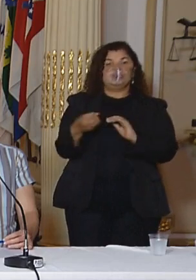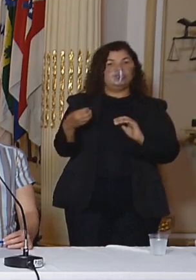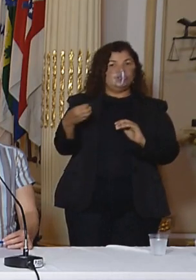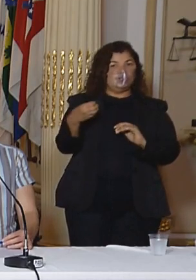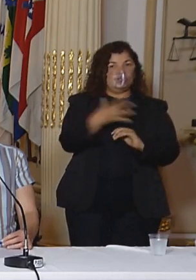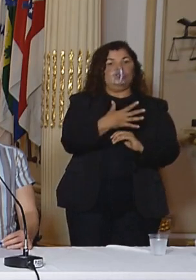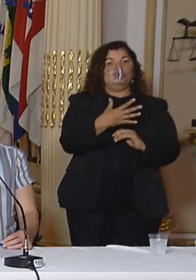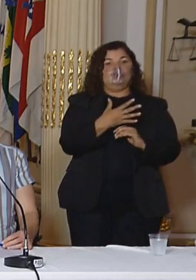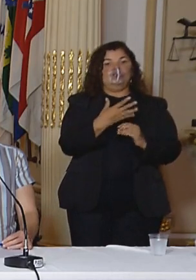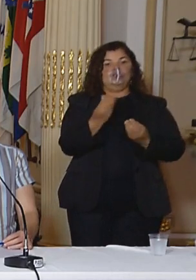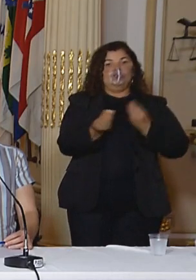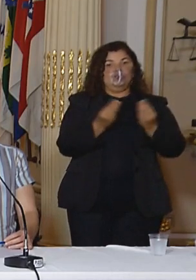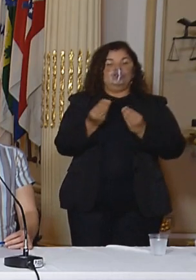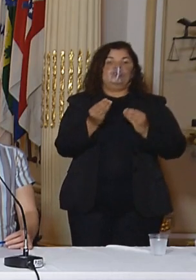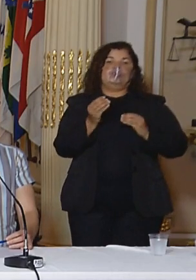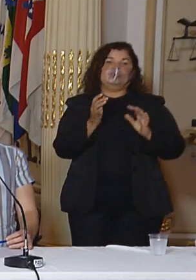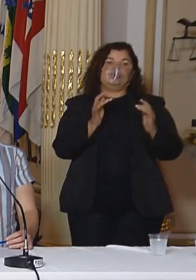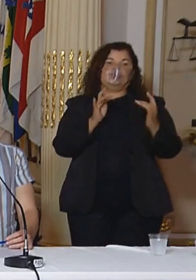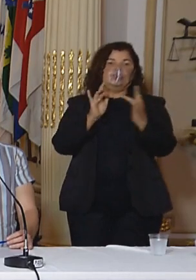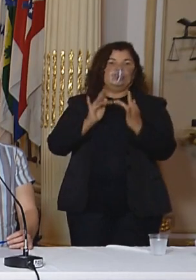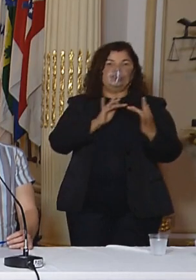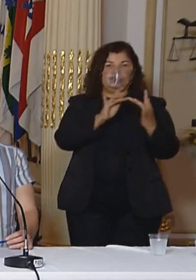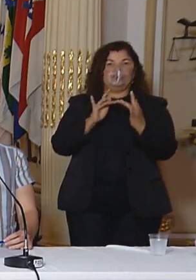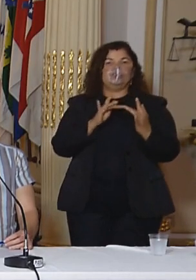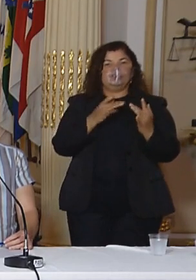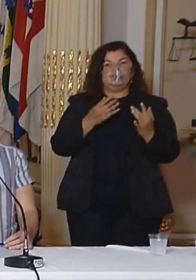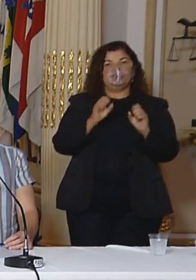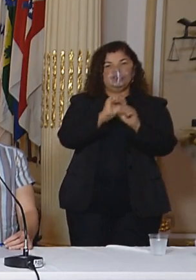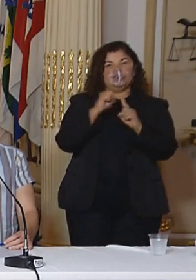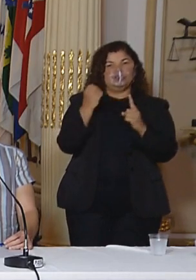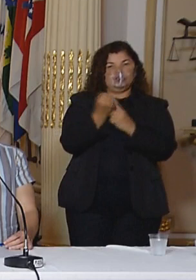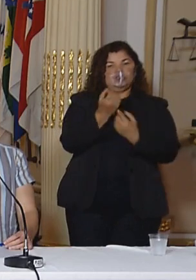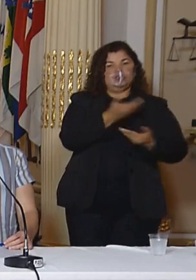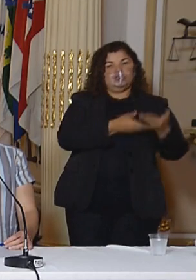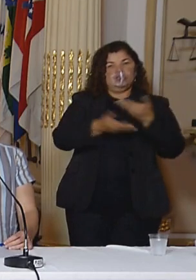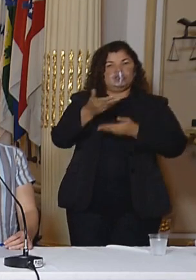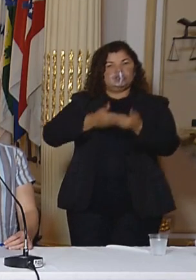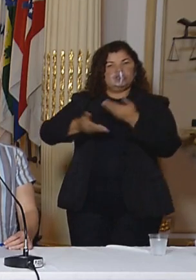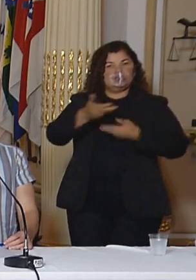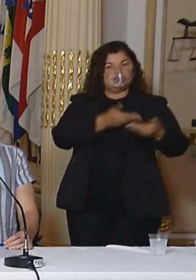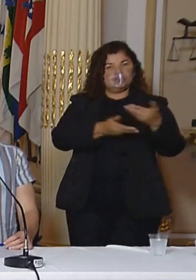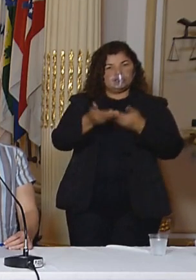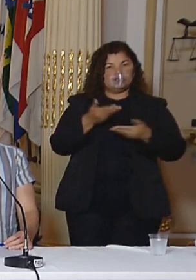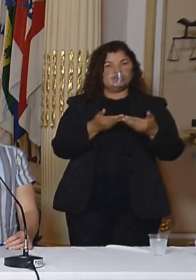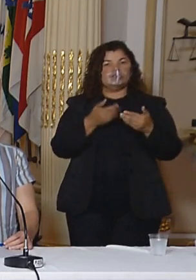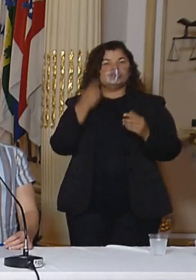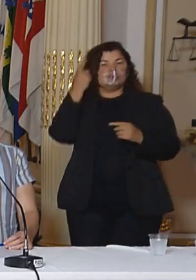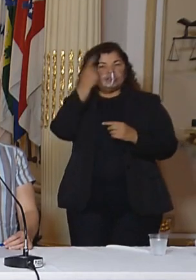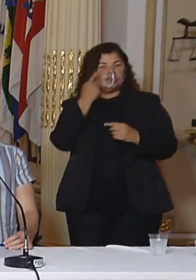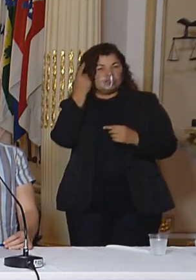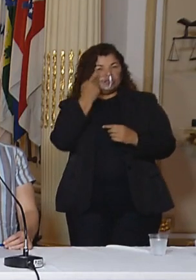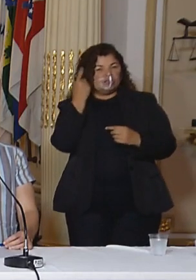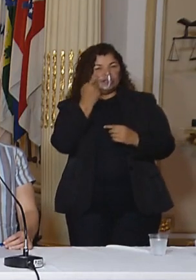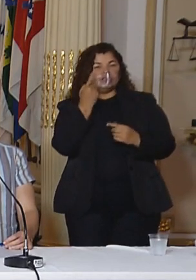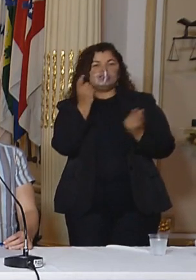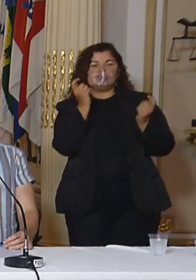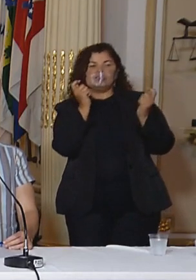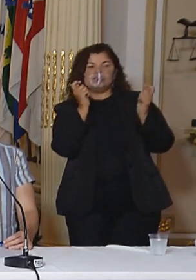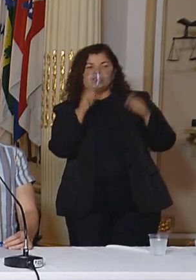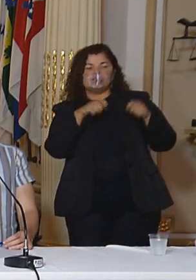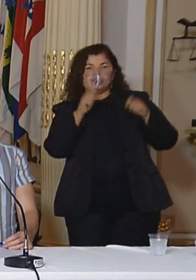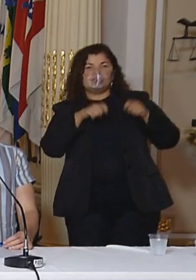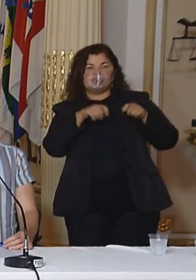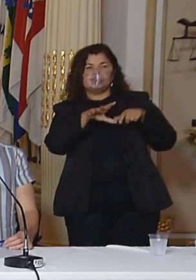nova forma de conviver em sociedade, sempre preocupados com a possibilidade